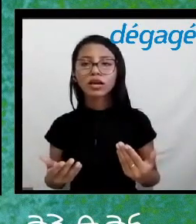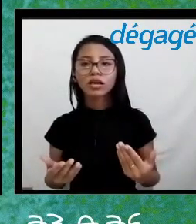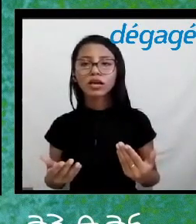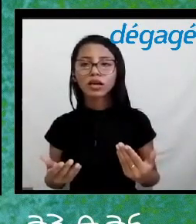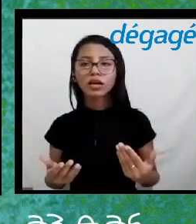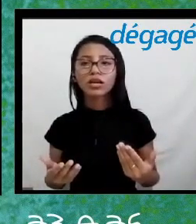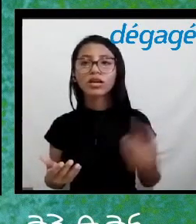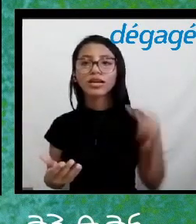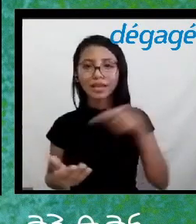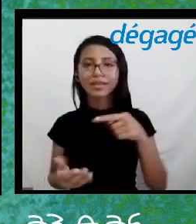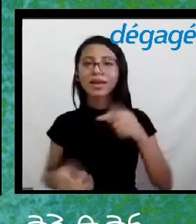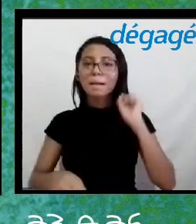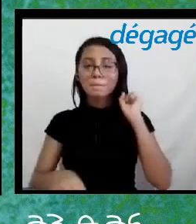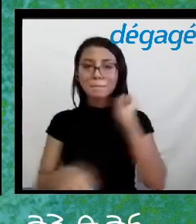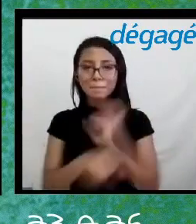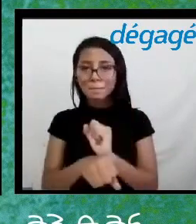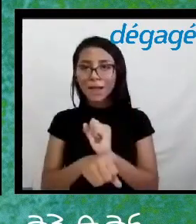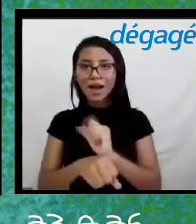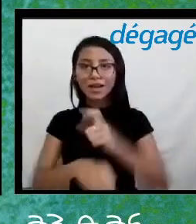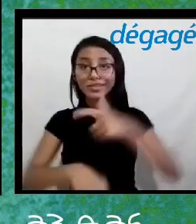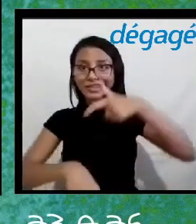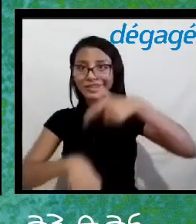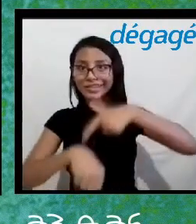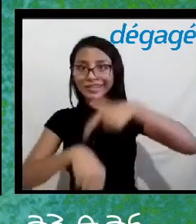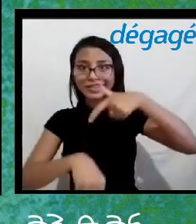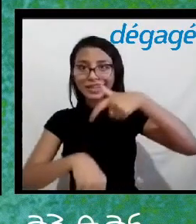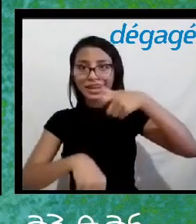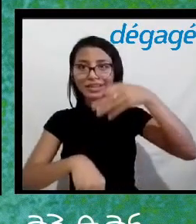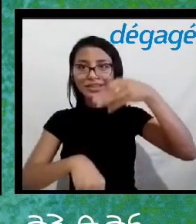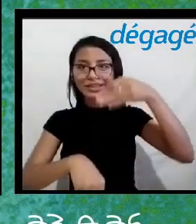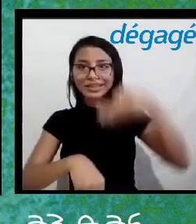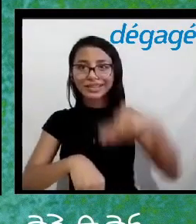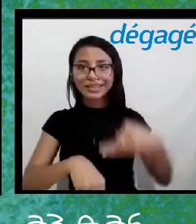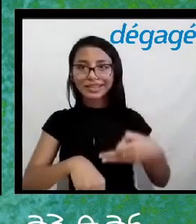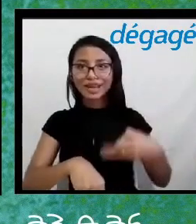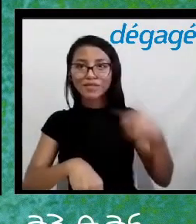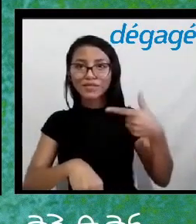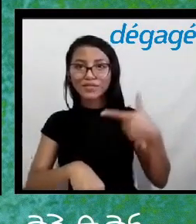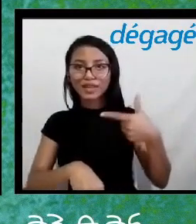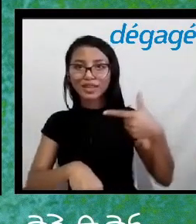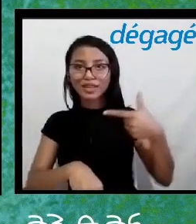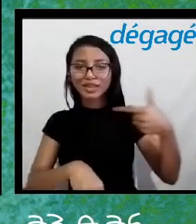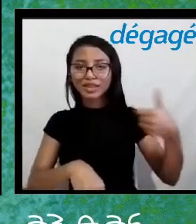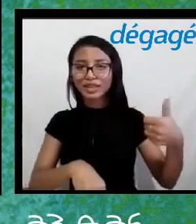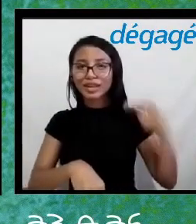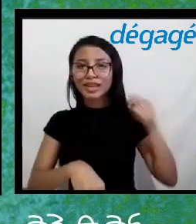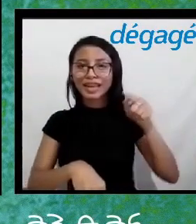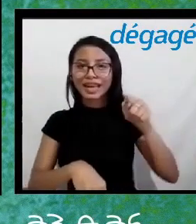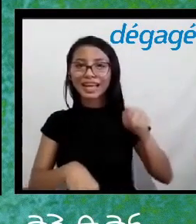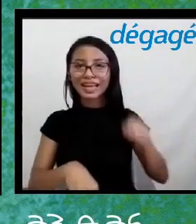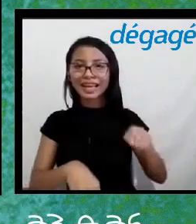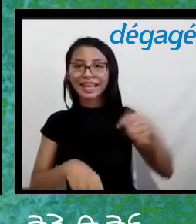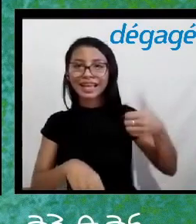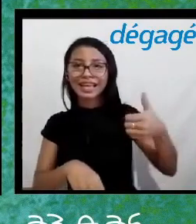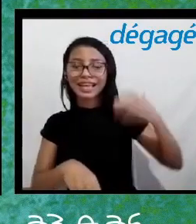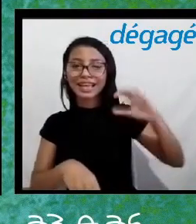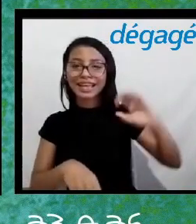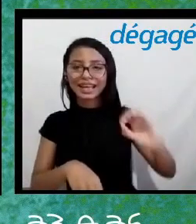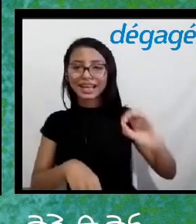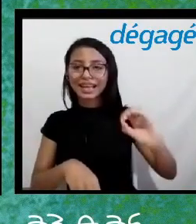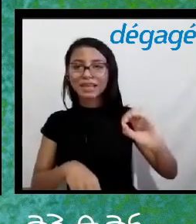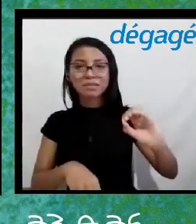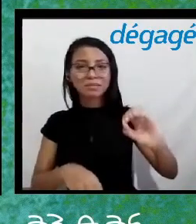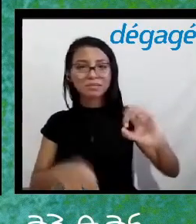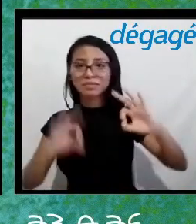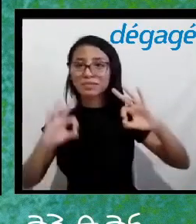Você parou exatamente às 21 horas e 10 minutos a sua fala. Olha, foi incrível. Então,